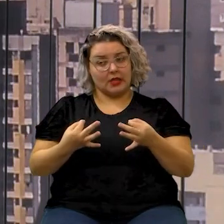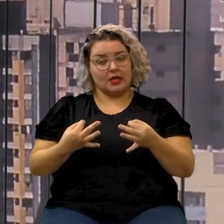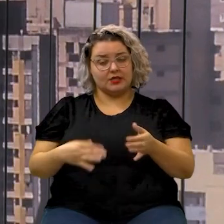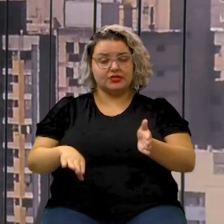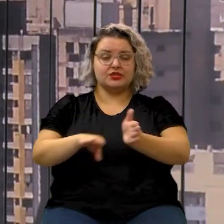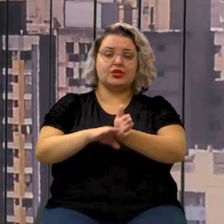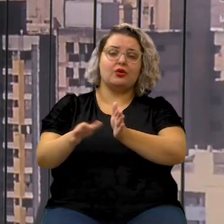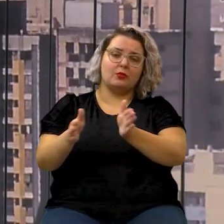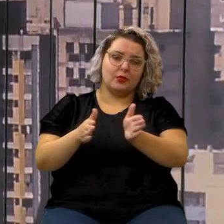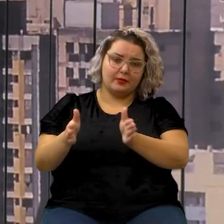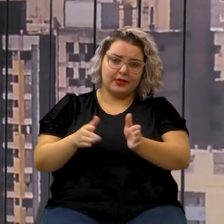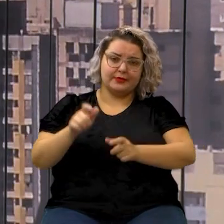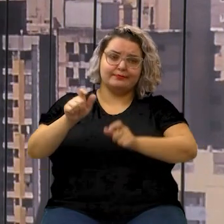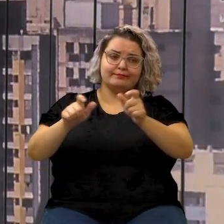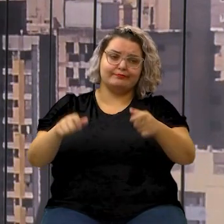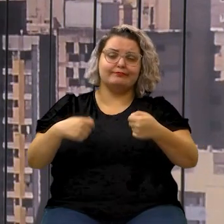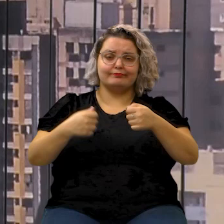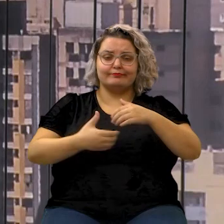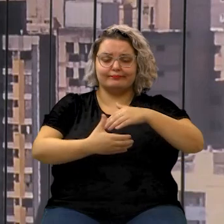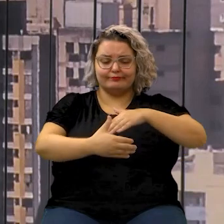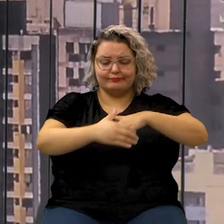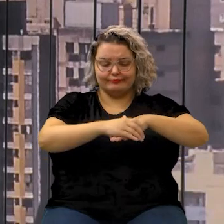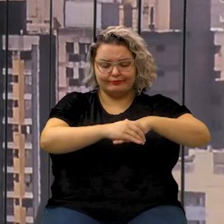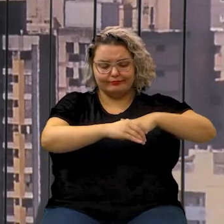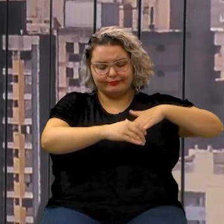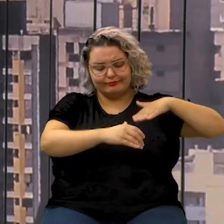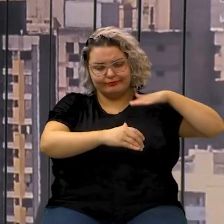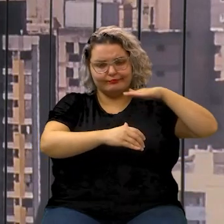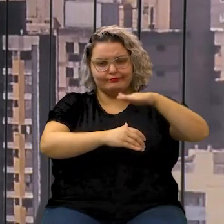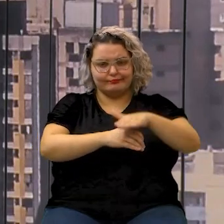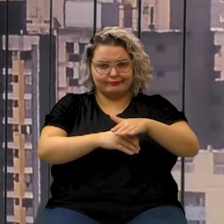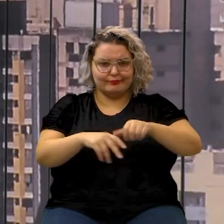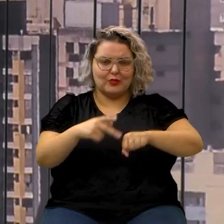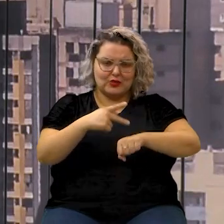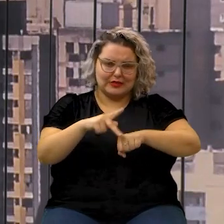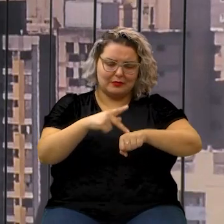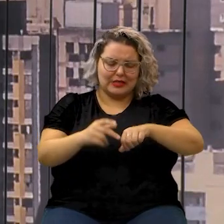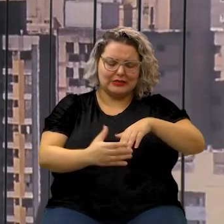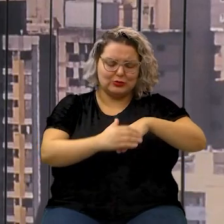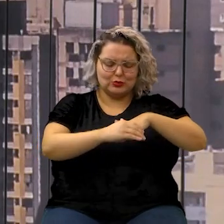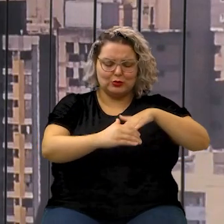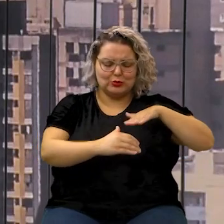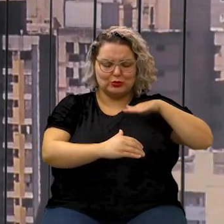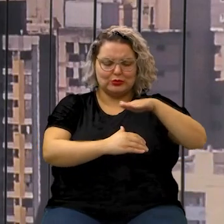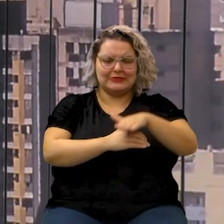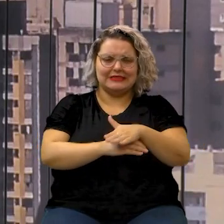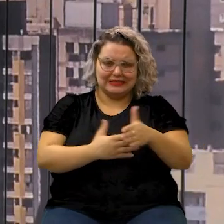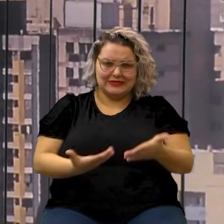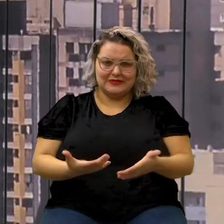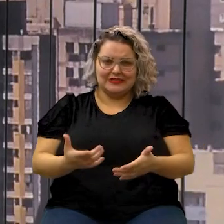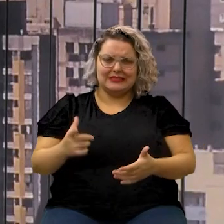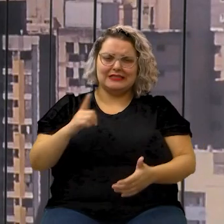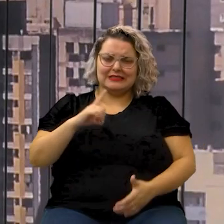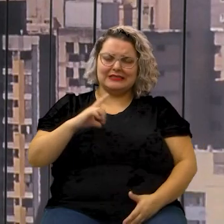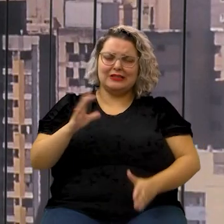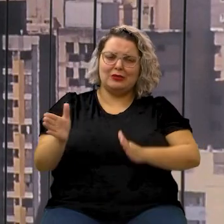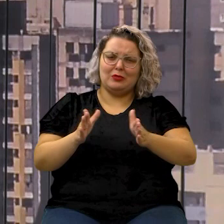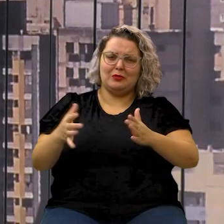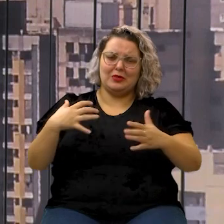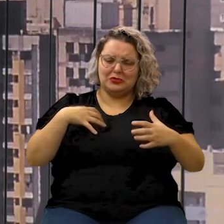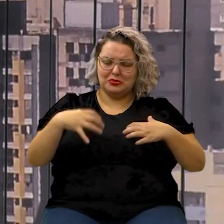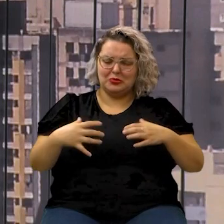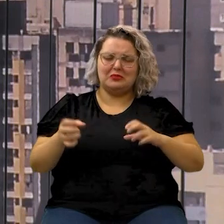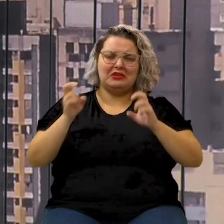Chega uma hora que a pessoa tem que tirar o salto, tem limite, o corpo vai ter uma hora que vai gritar, dependendo